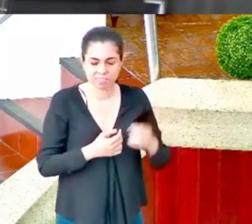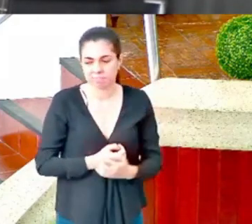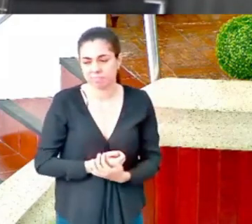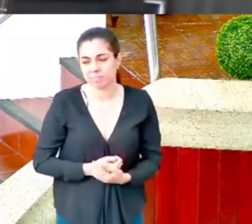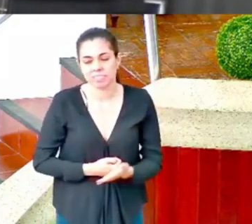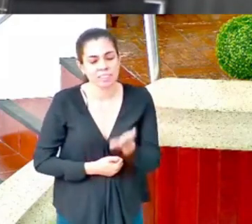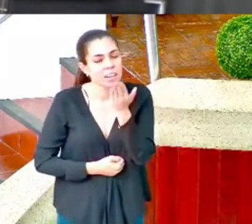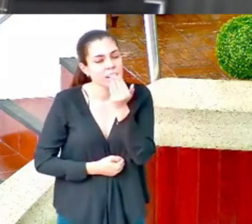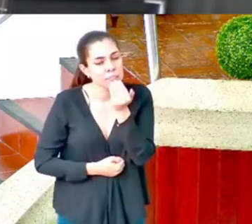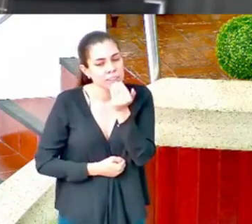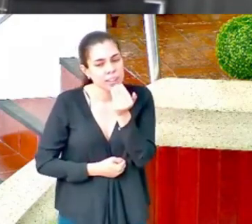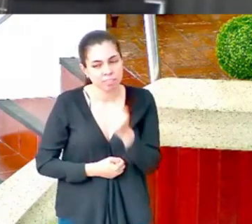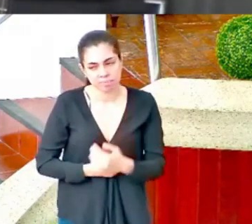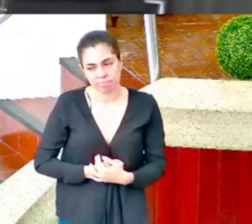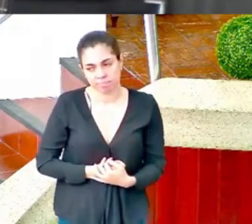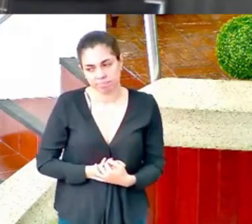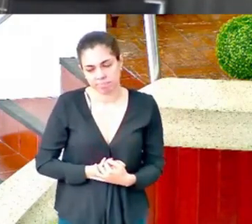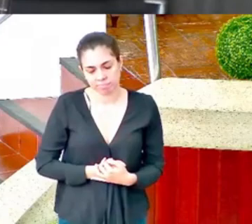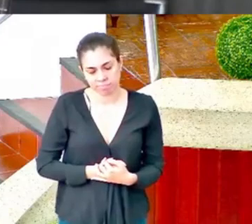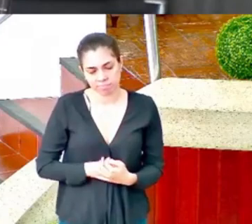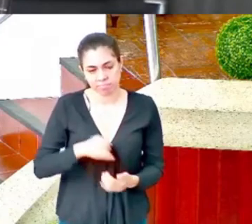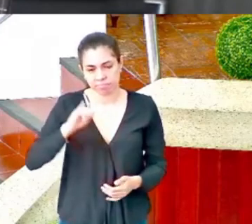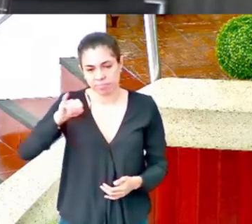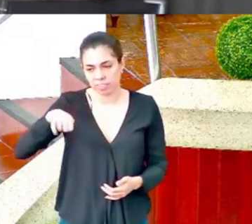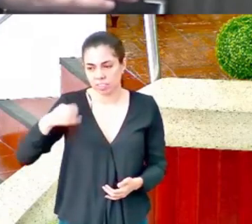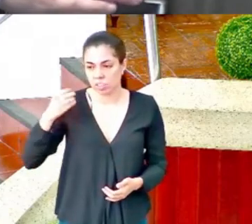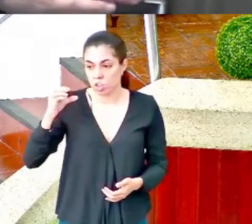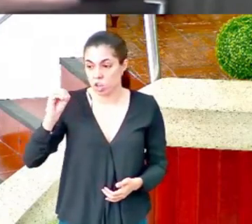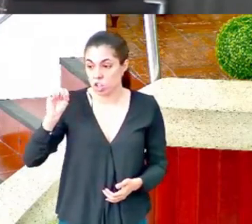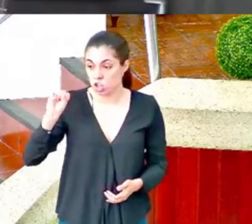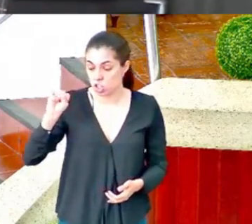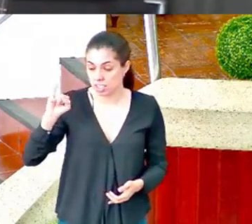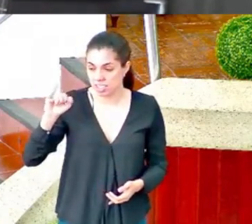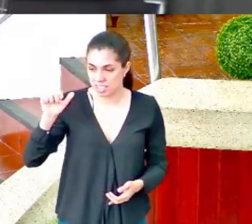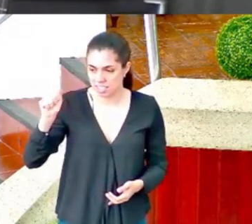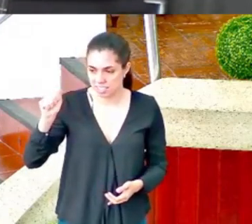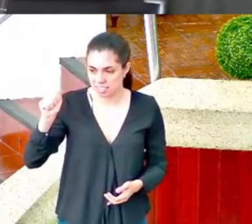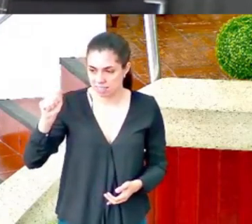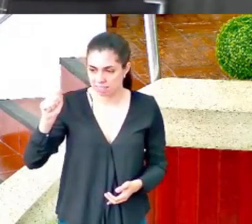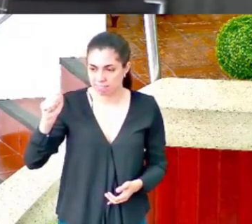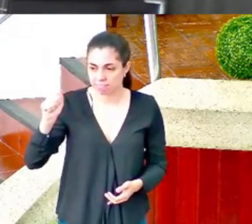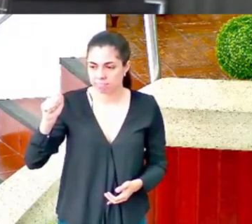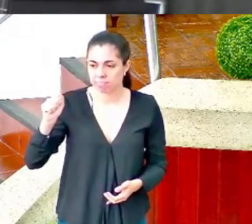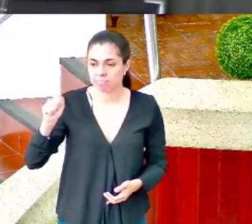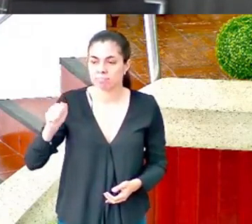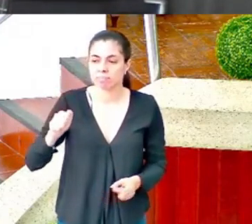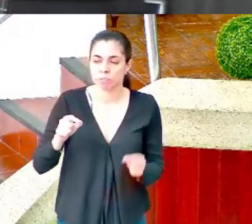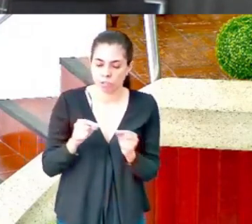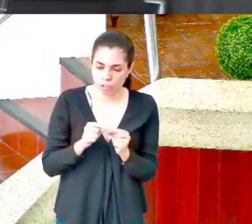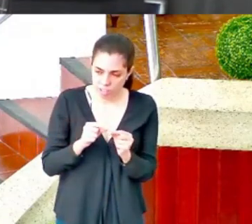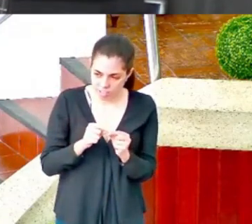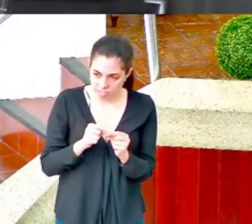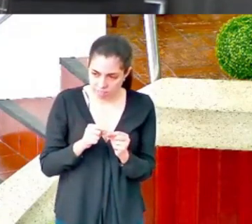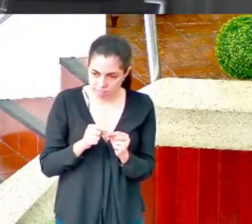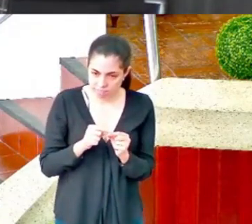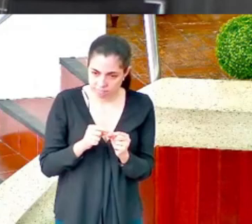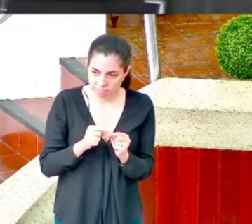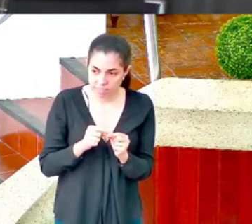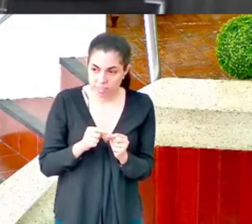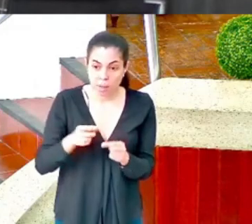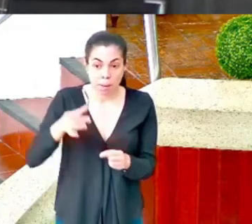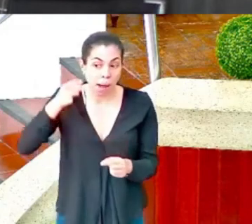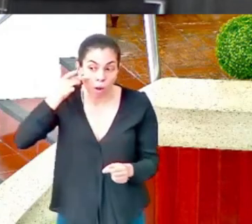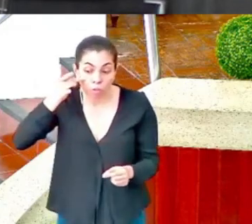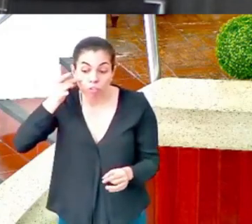dela. O que Josias fez de maneira física naquela época, o Senhor Jesus Cristo continua a fazer de maneira espiritual com todos